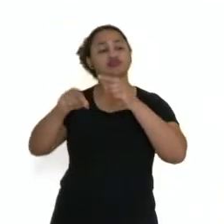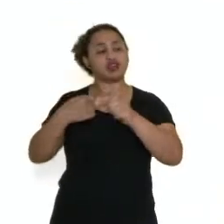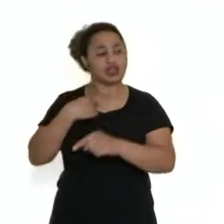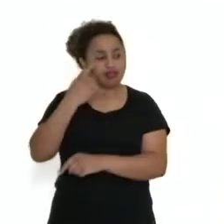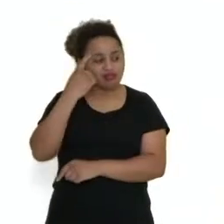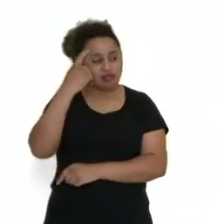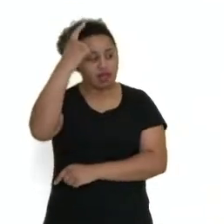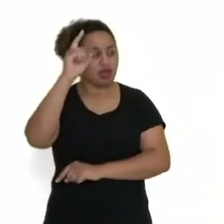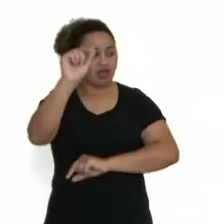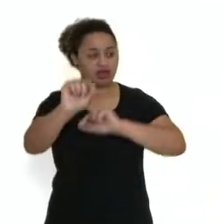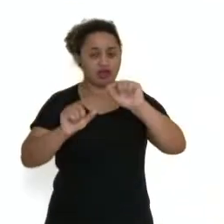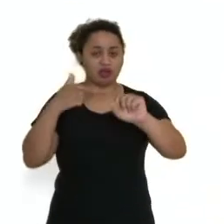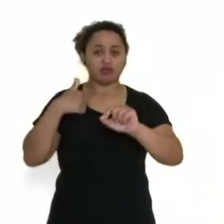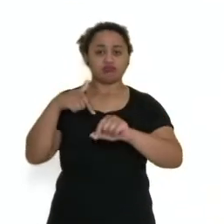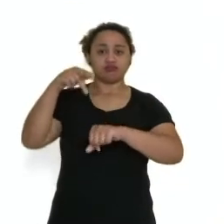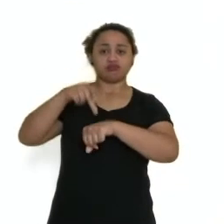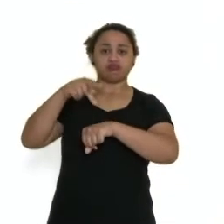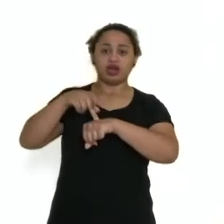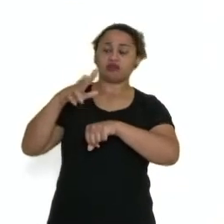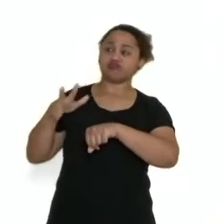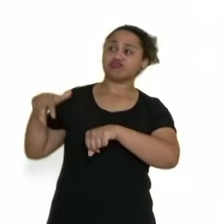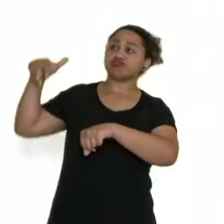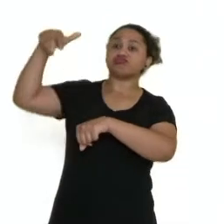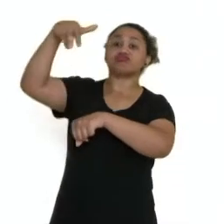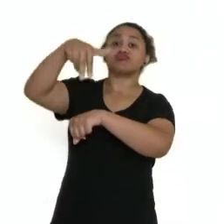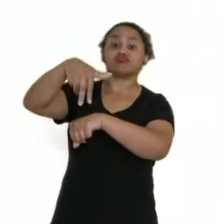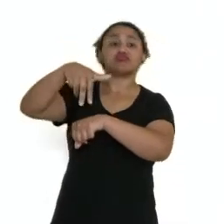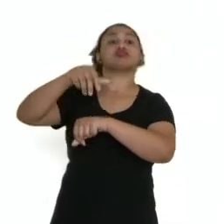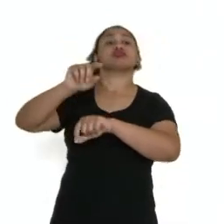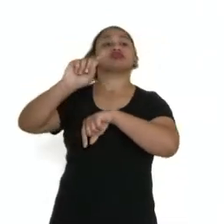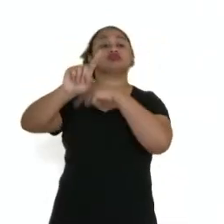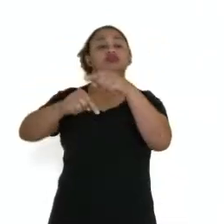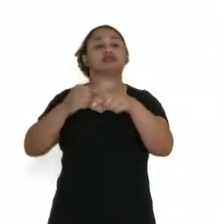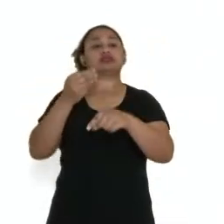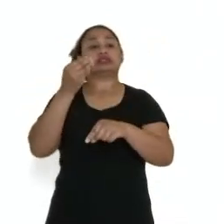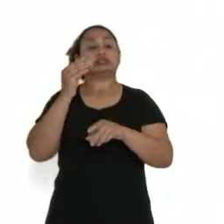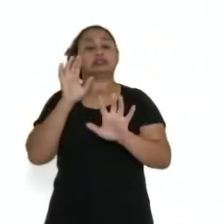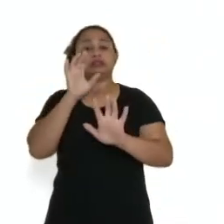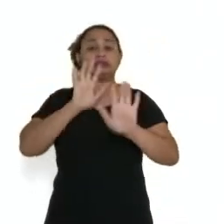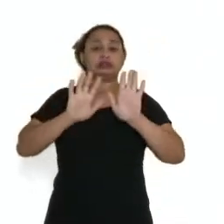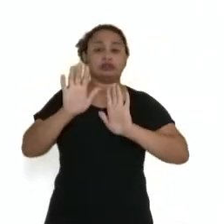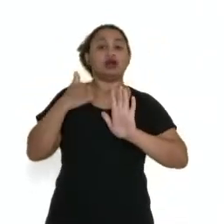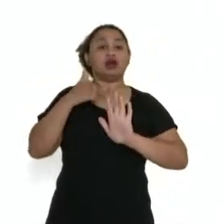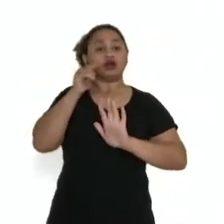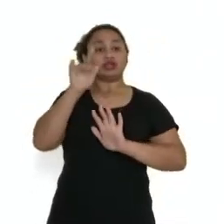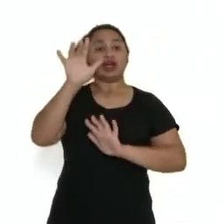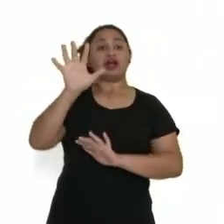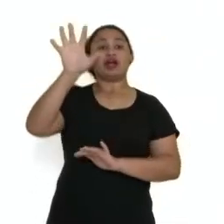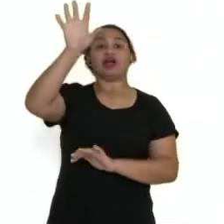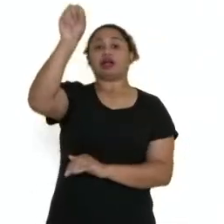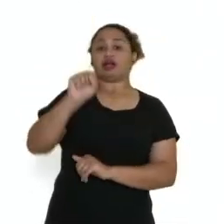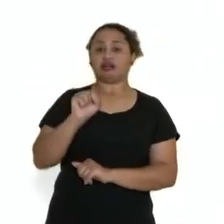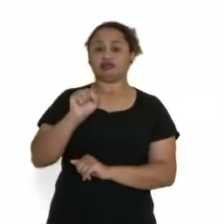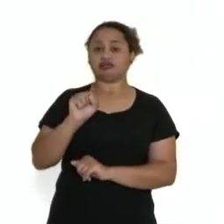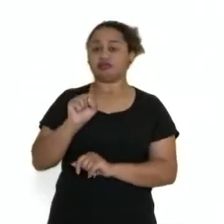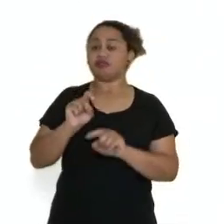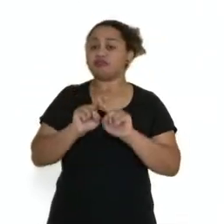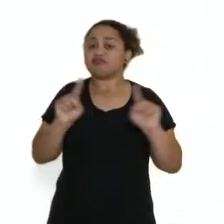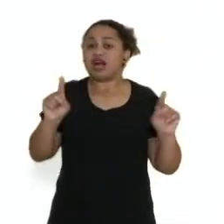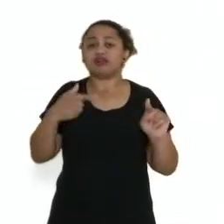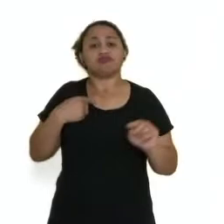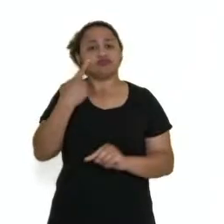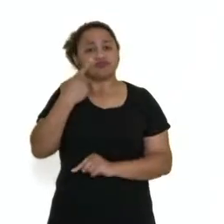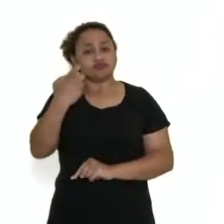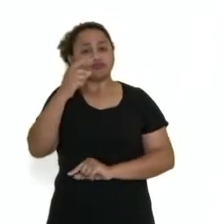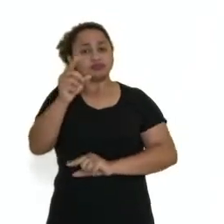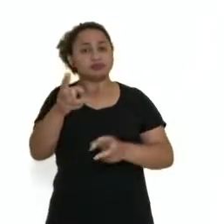ideia de subir numa pedra, né? E, mesmo se arriscando, consegue pegar. O que é interessante a gente